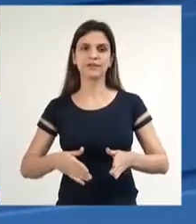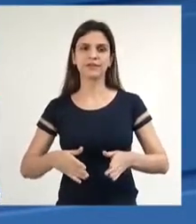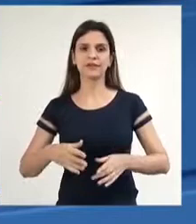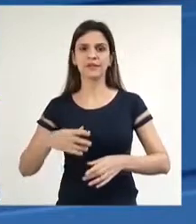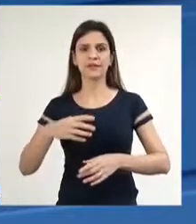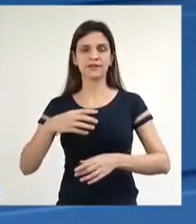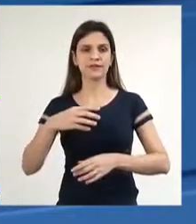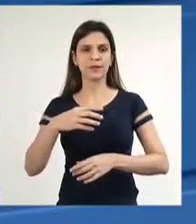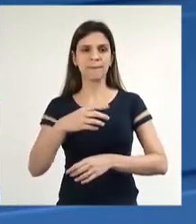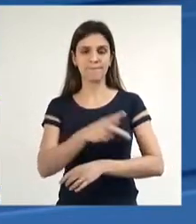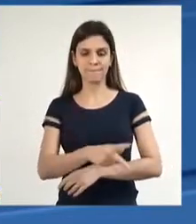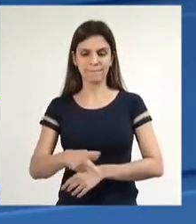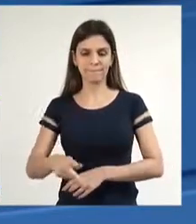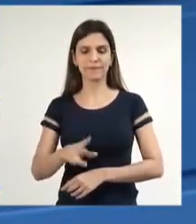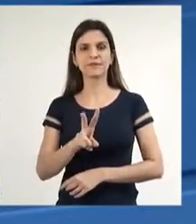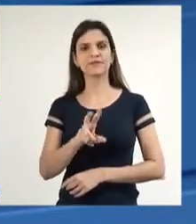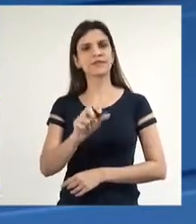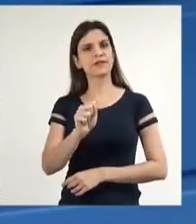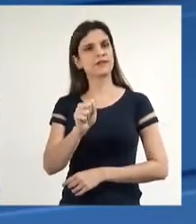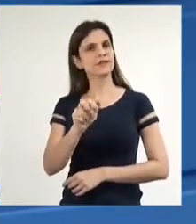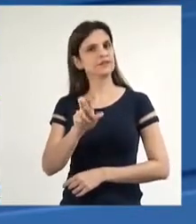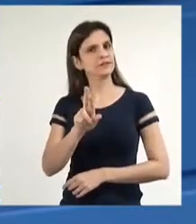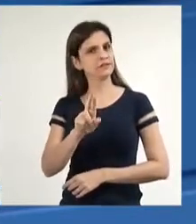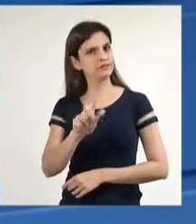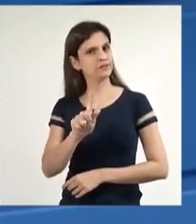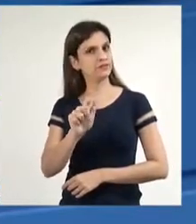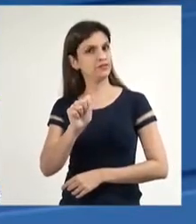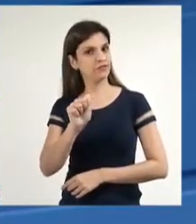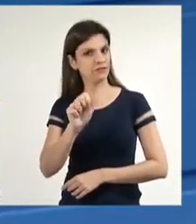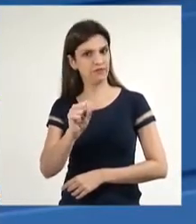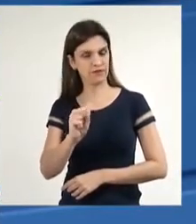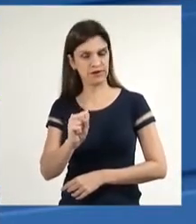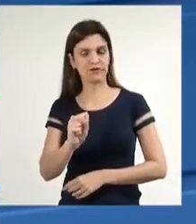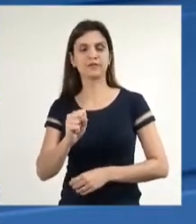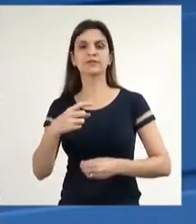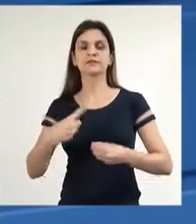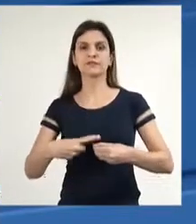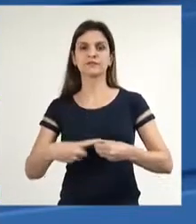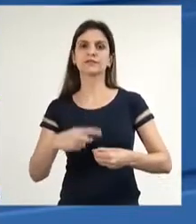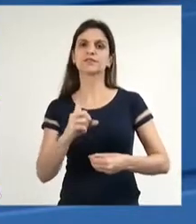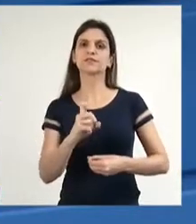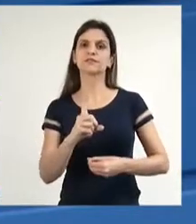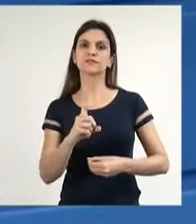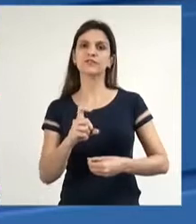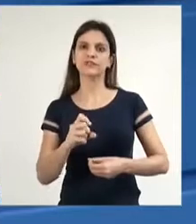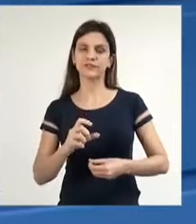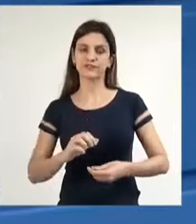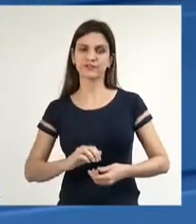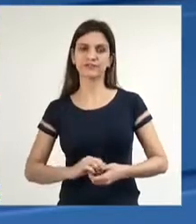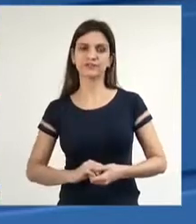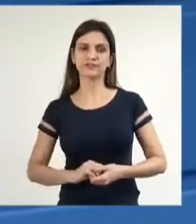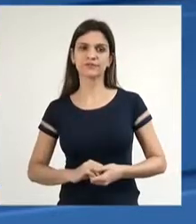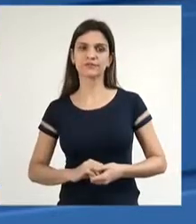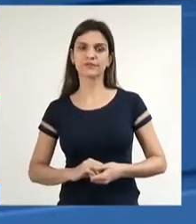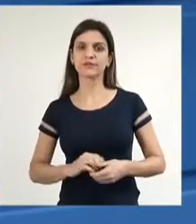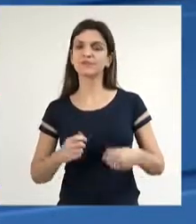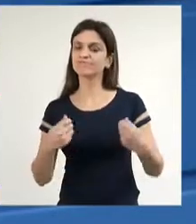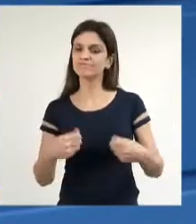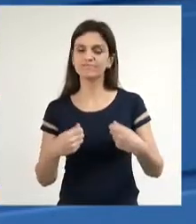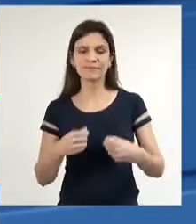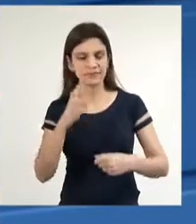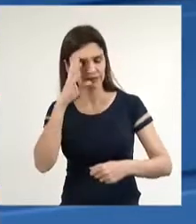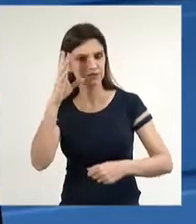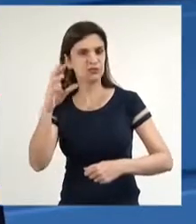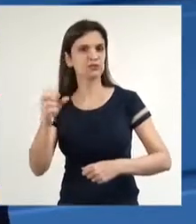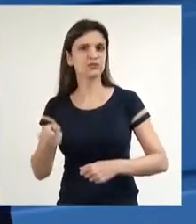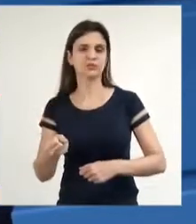da população de Dourados, que chega encaminhamentos, para que se possa resolver o